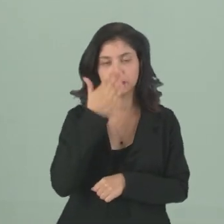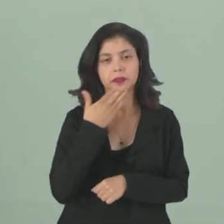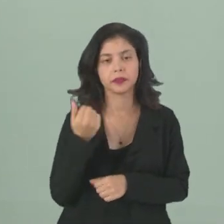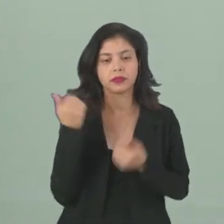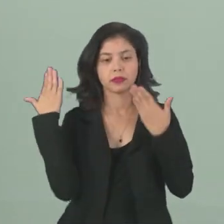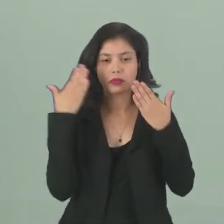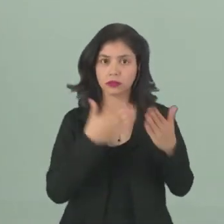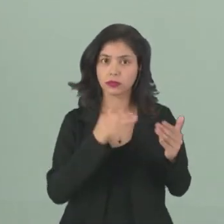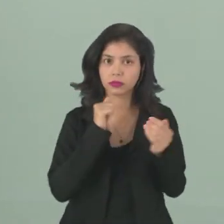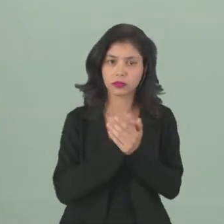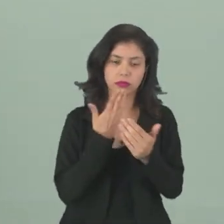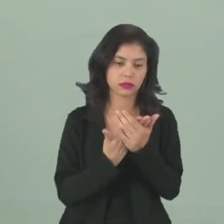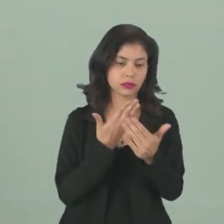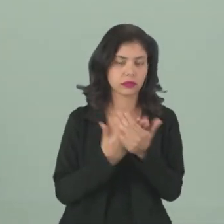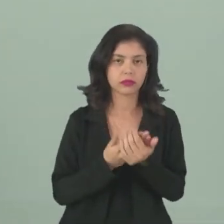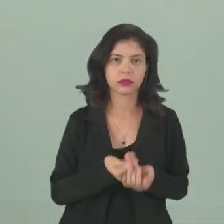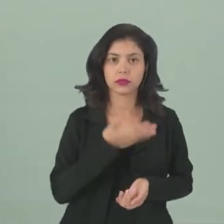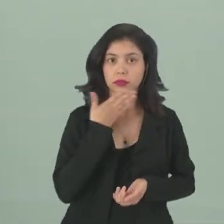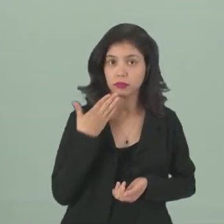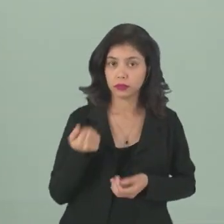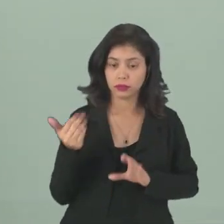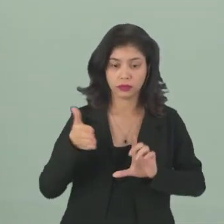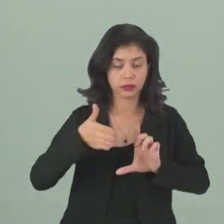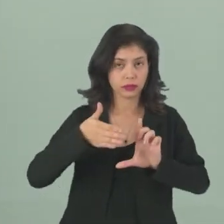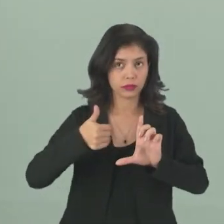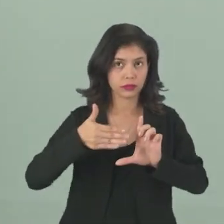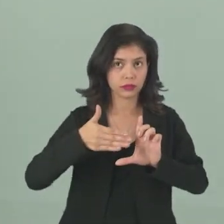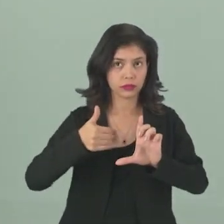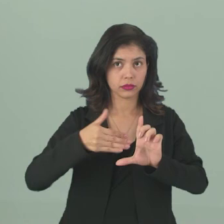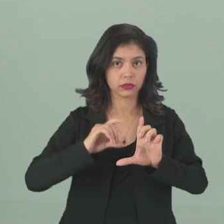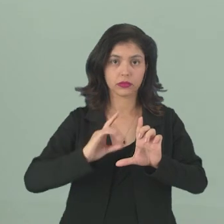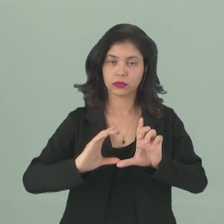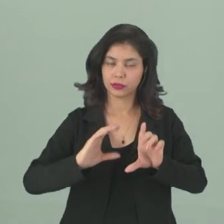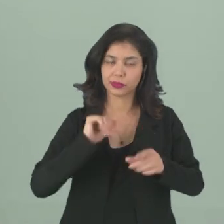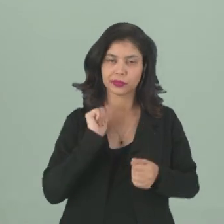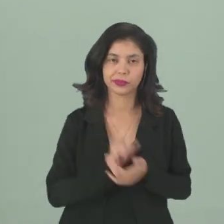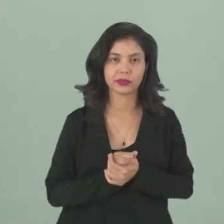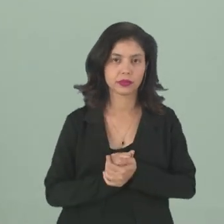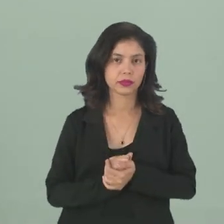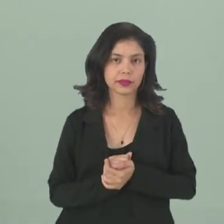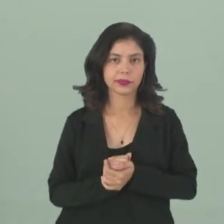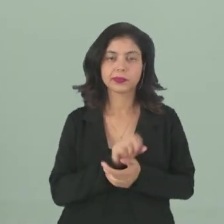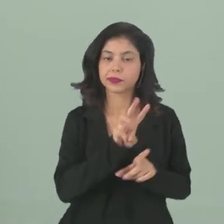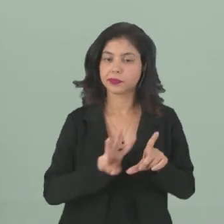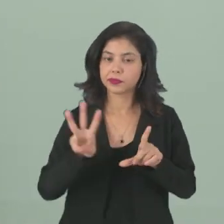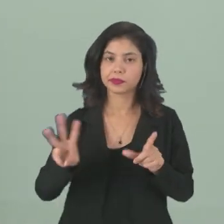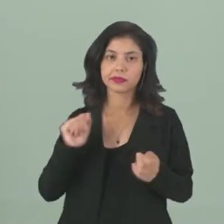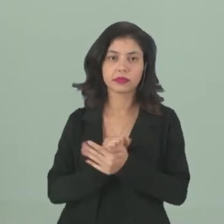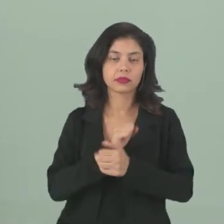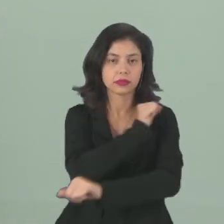os objetivos da nossa aula. Para ter acesso a essa aula na íntegra, acessem a plataforma Eduque no site da